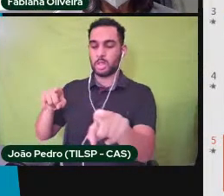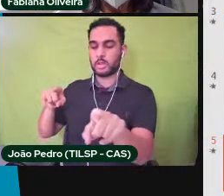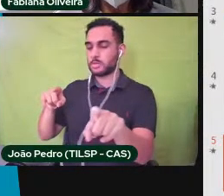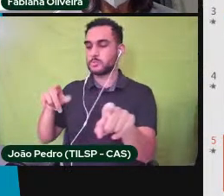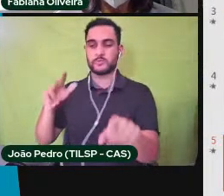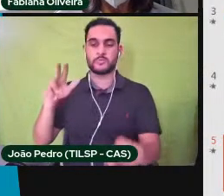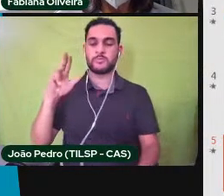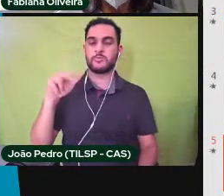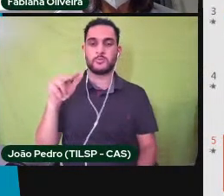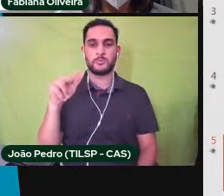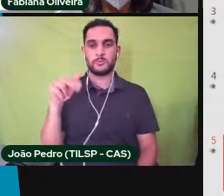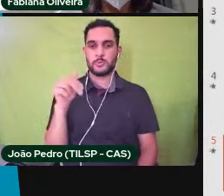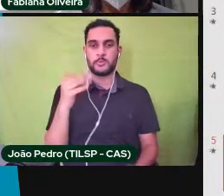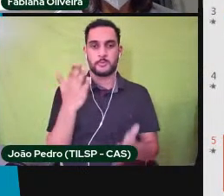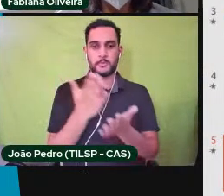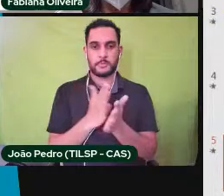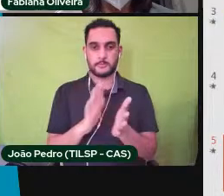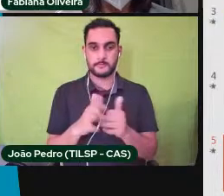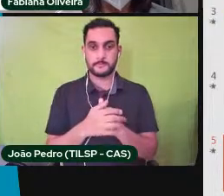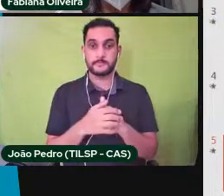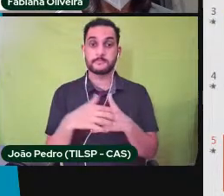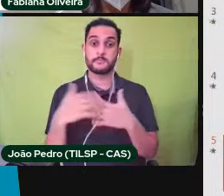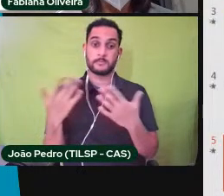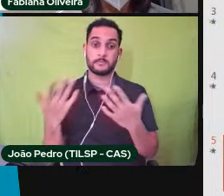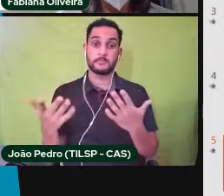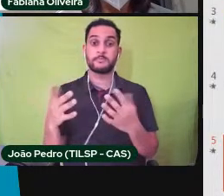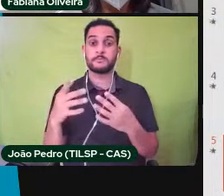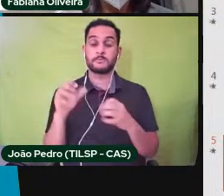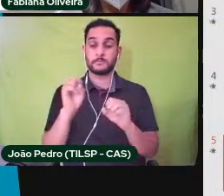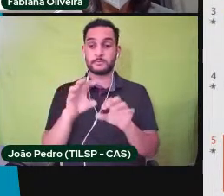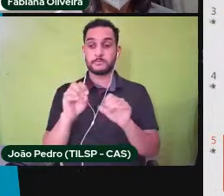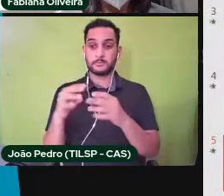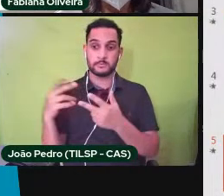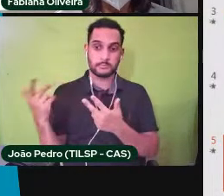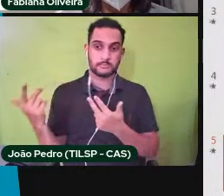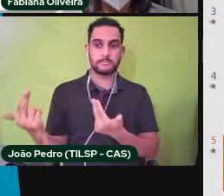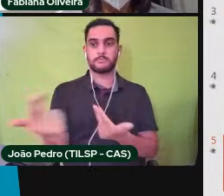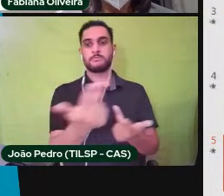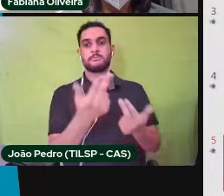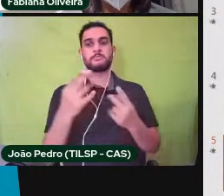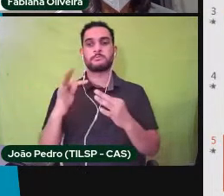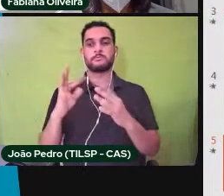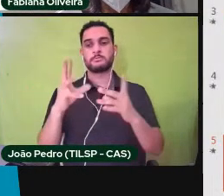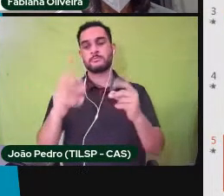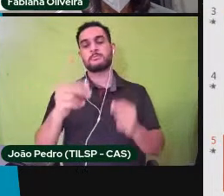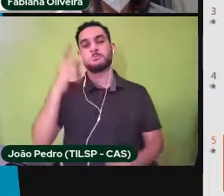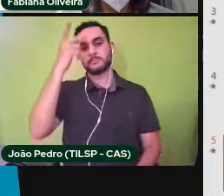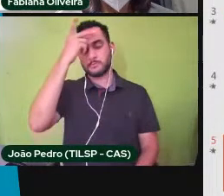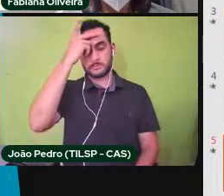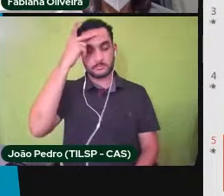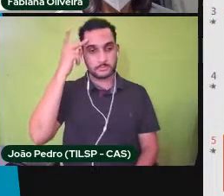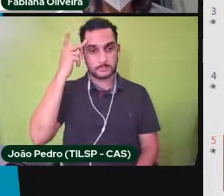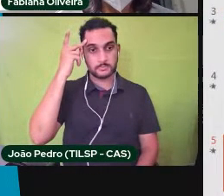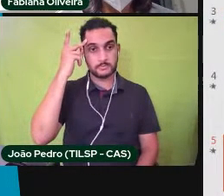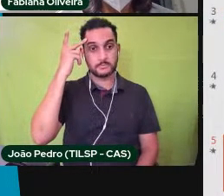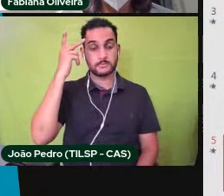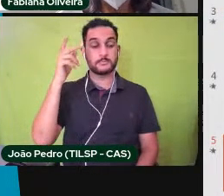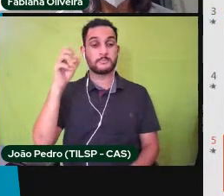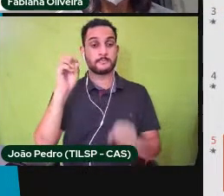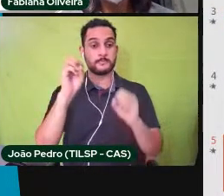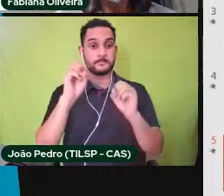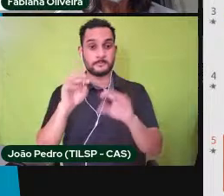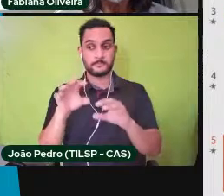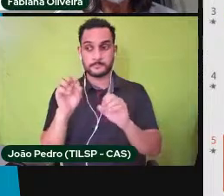Então, reforça o princípio da educação para todos. A educação, a